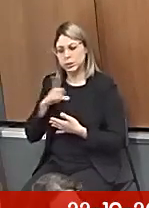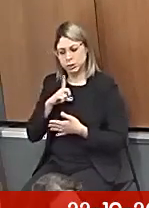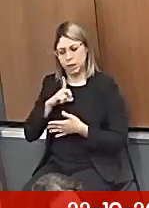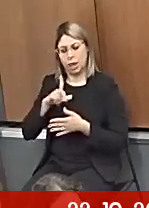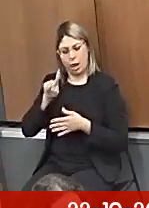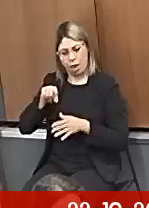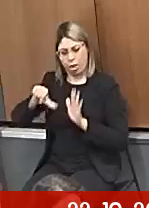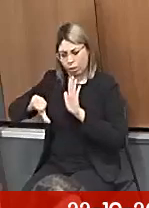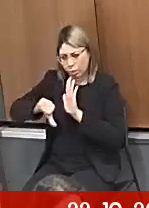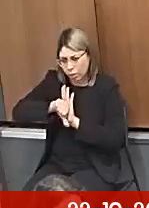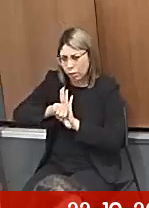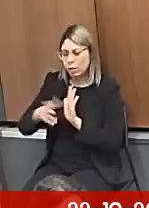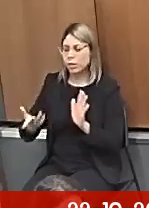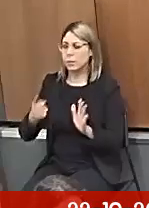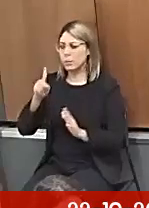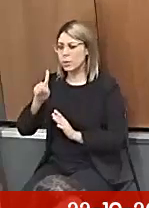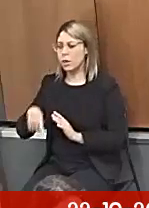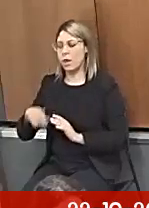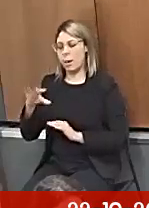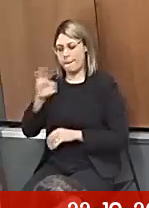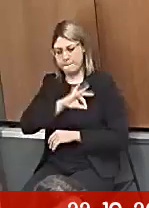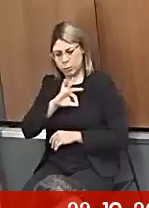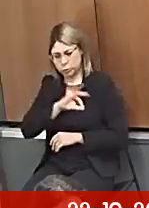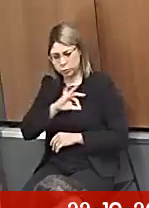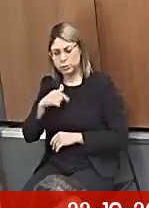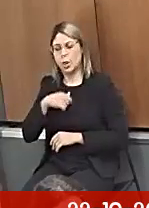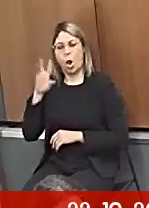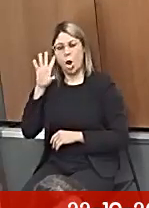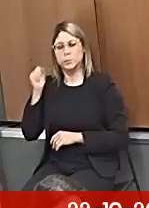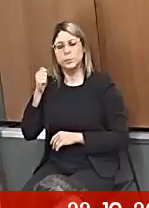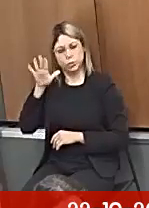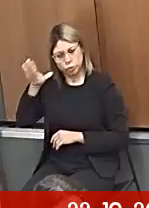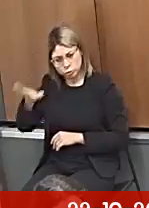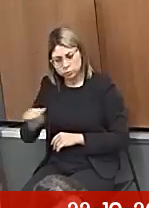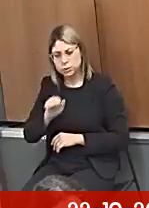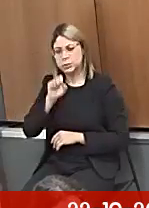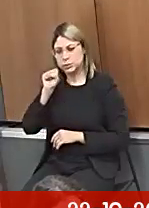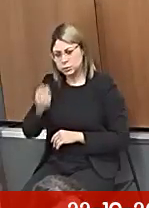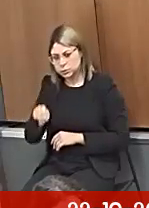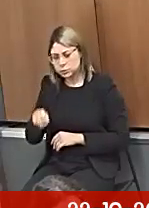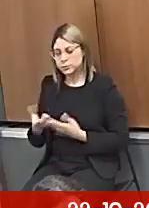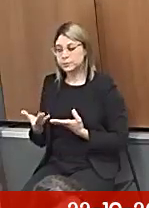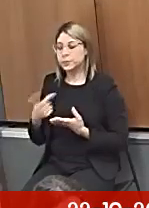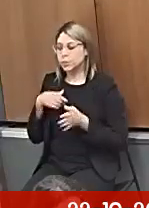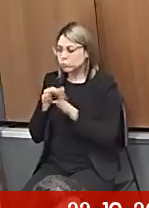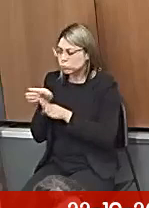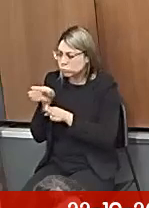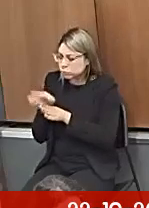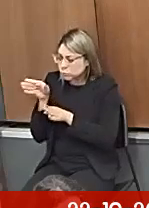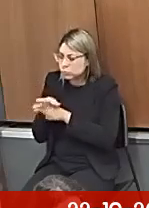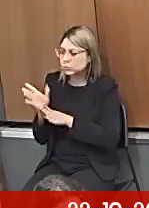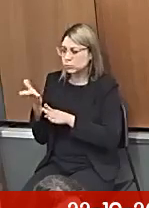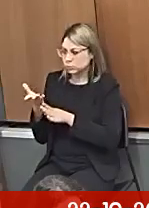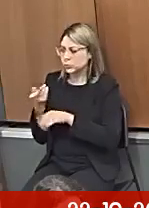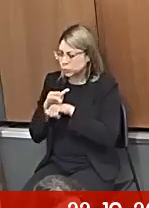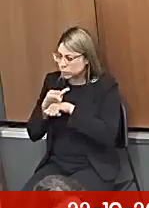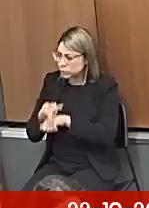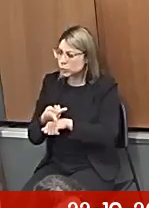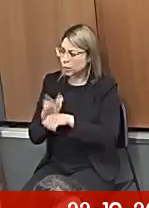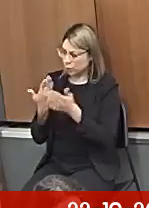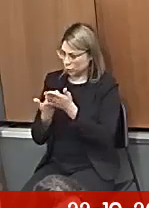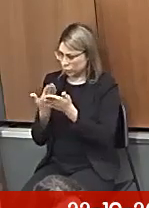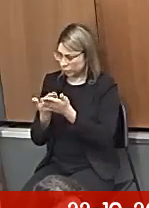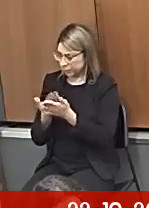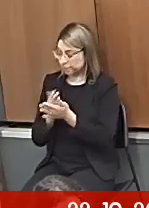crime, toda essa questão da polícia, de chamar, que eu entendo que é um caso de polícia. E orientei ela a procurar a própria